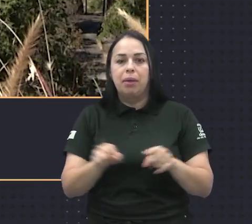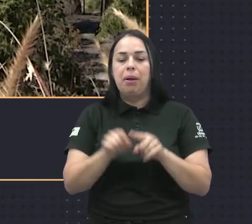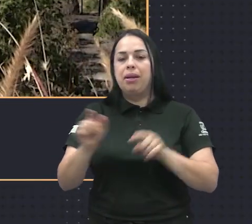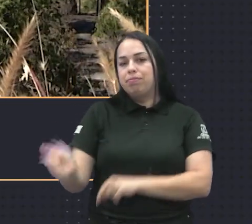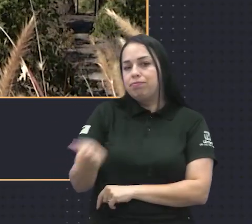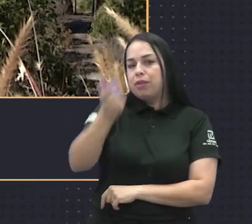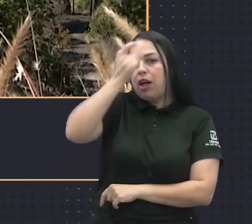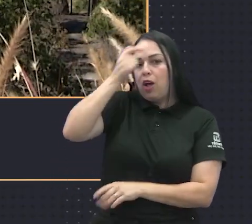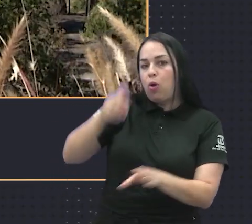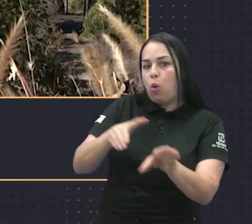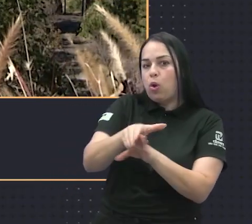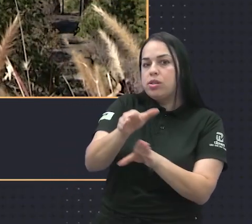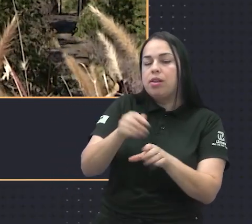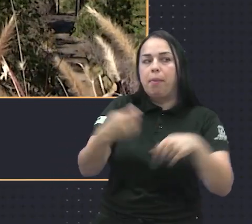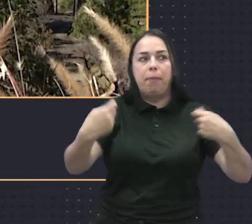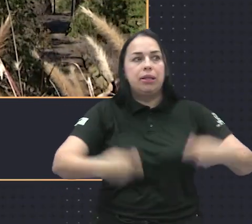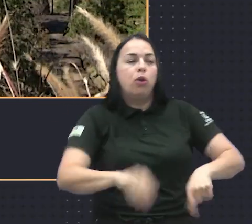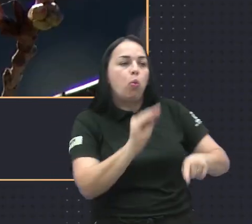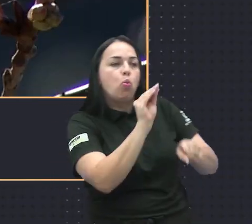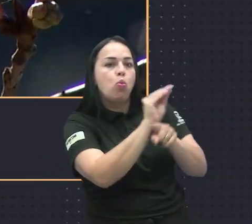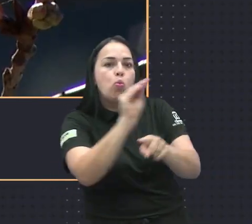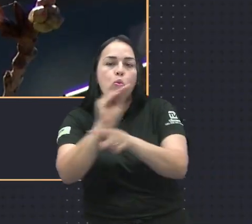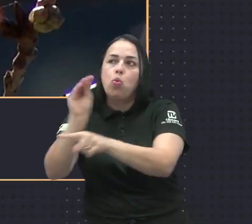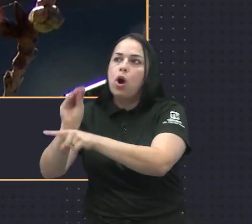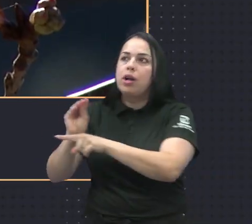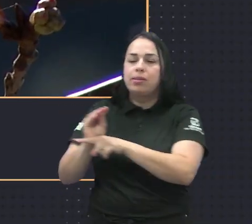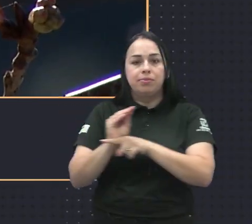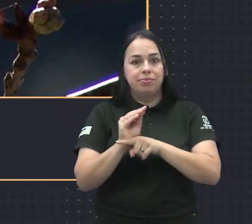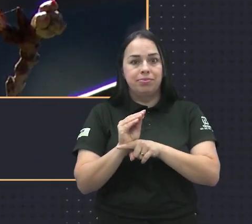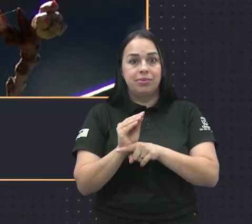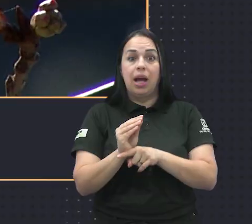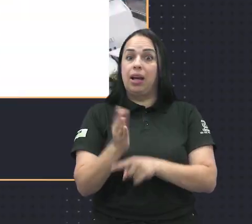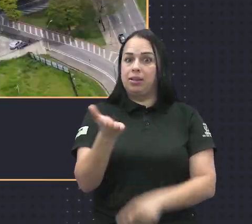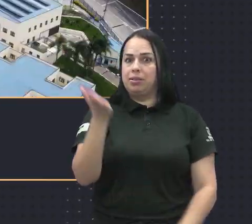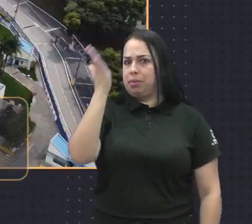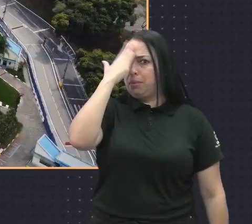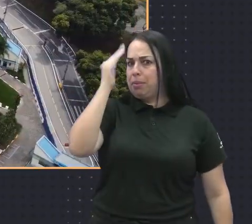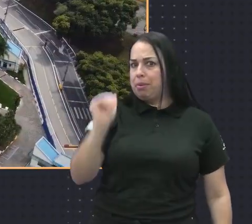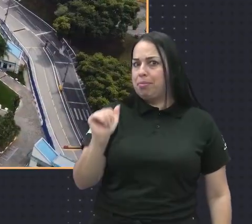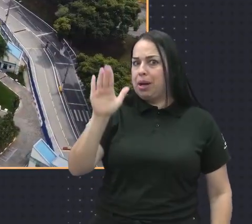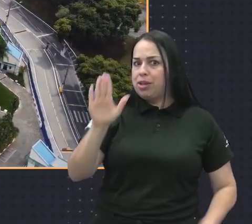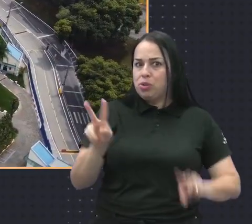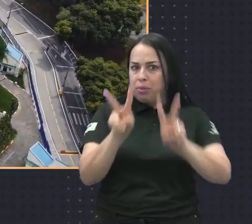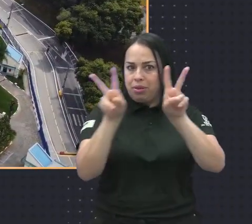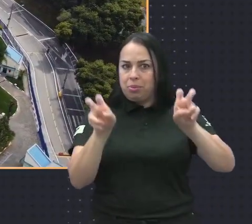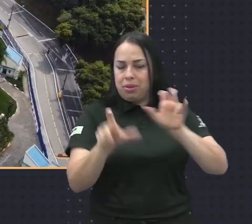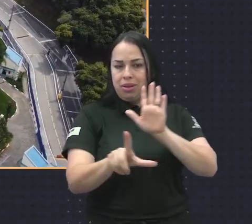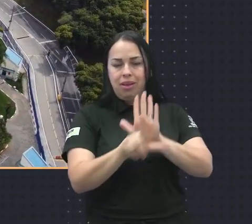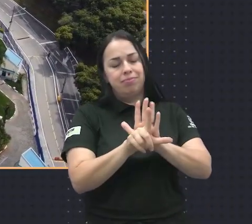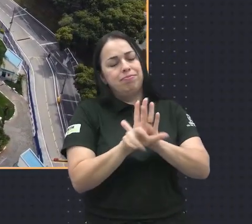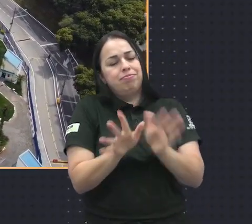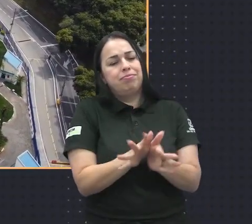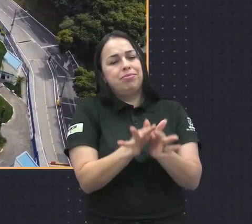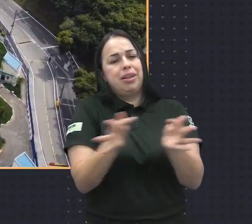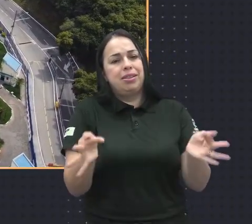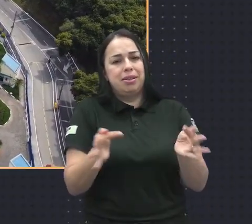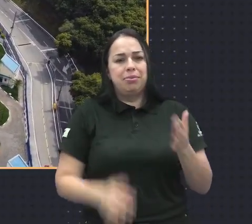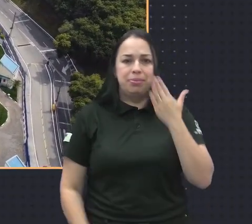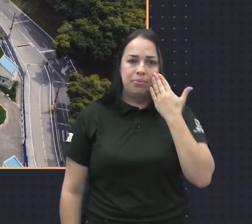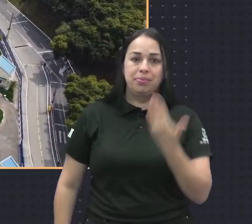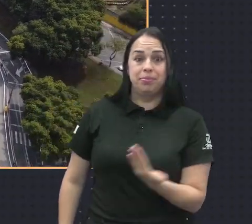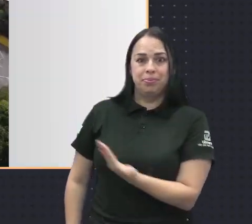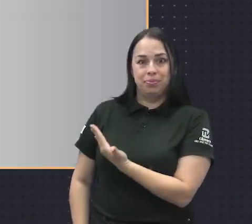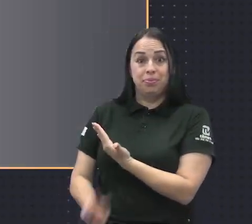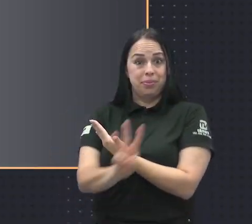promover a conscientização sobre o cuidado e preservação do meio ambiente. Quer saber mais sobre as leis da nossa cidade?